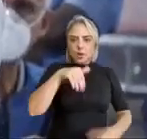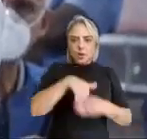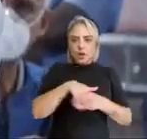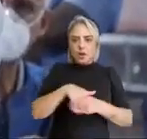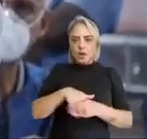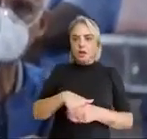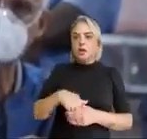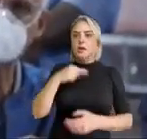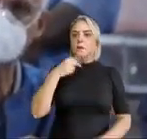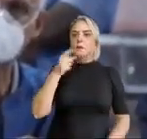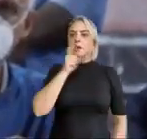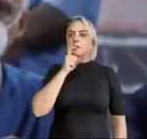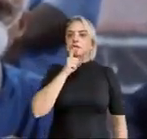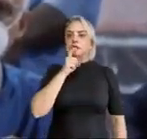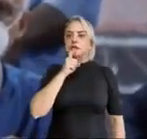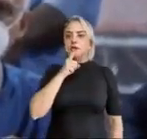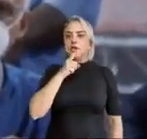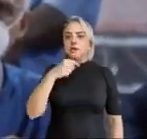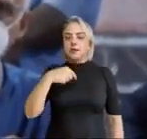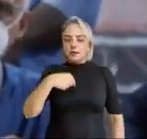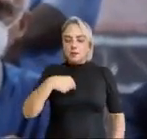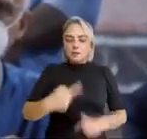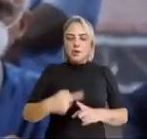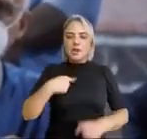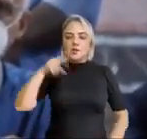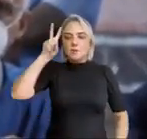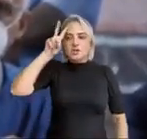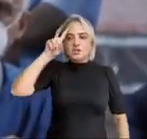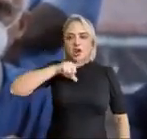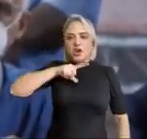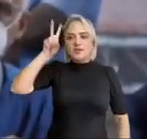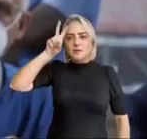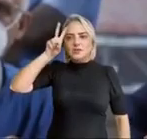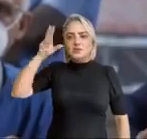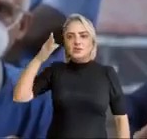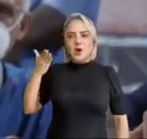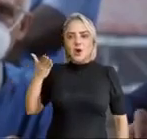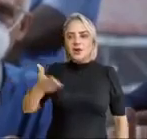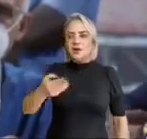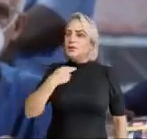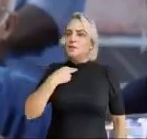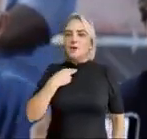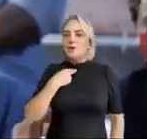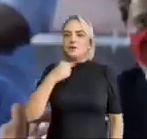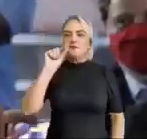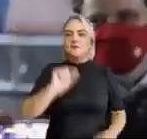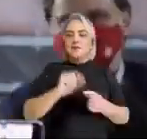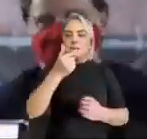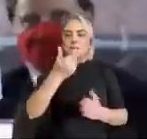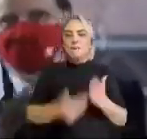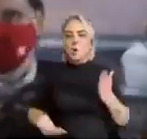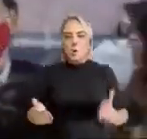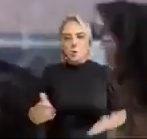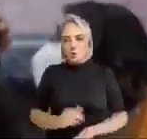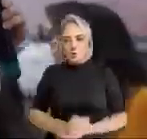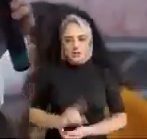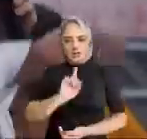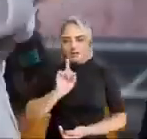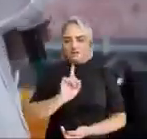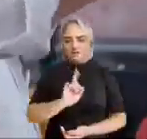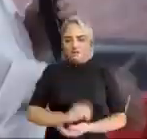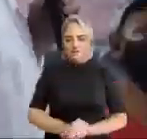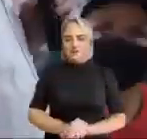porque eu tenho um legado. Eu não posso fazer menos do que eu fiz. Eu estava lendo hoje, companheiro